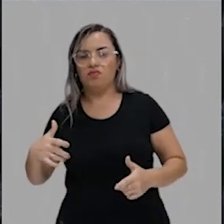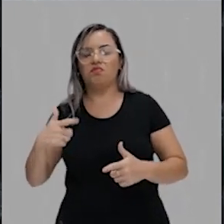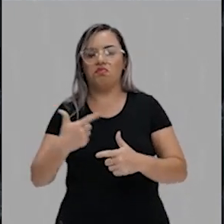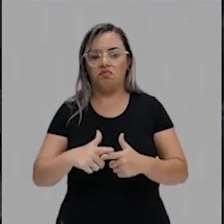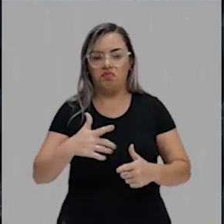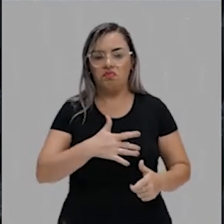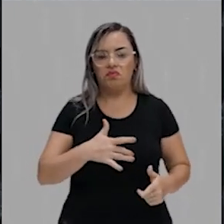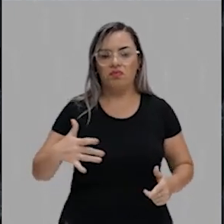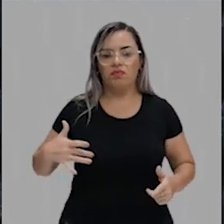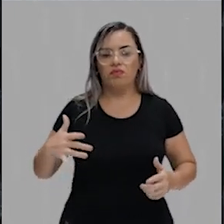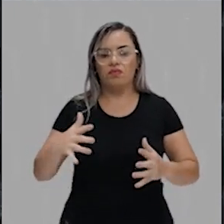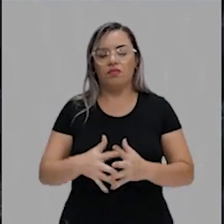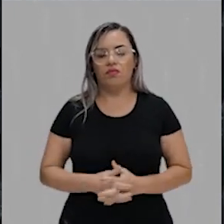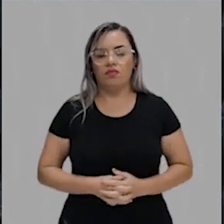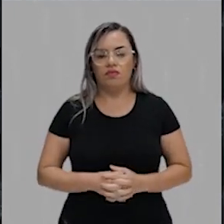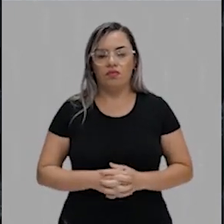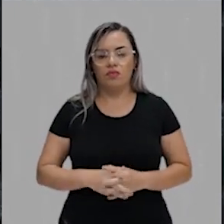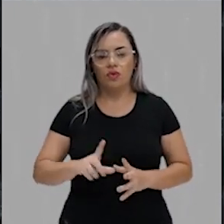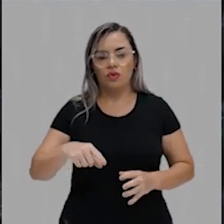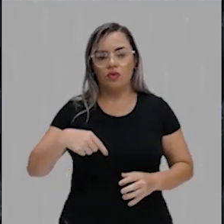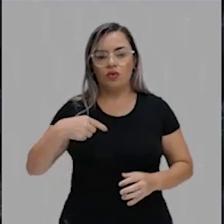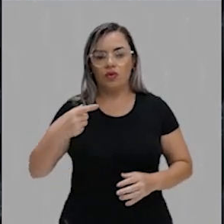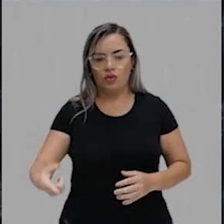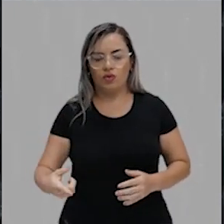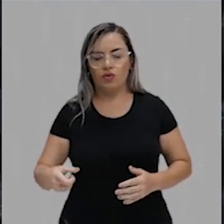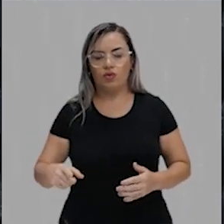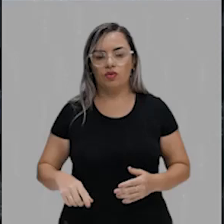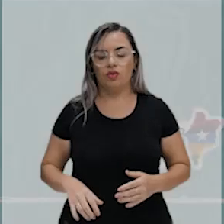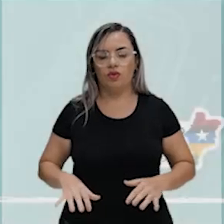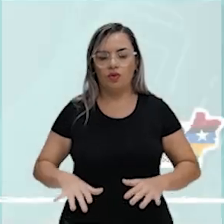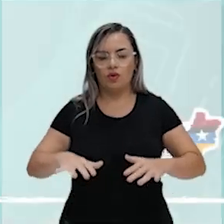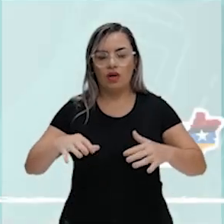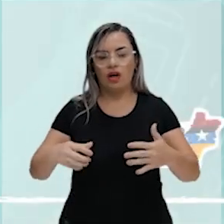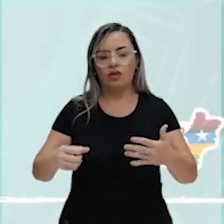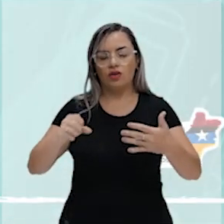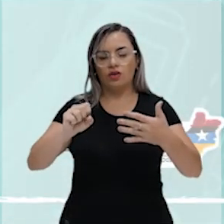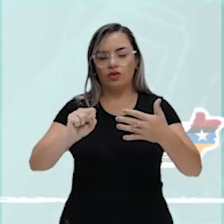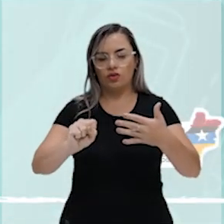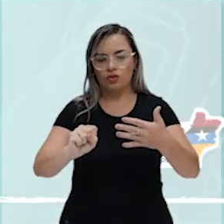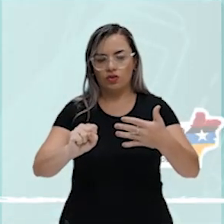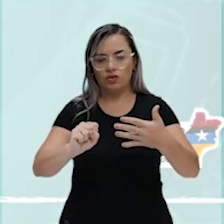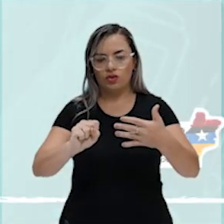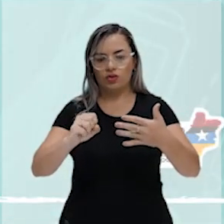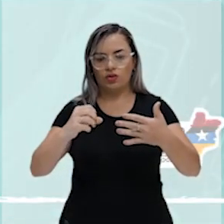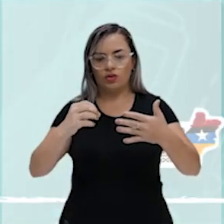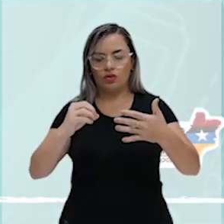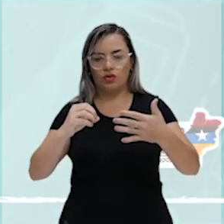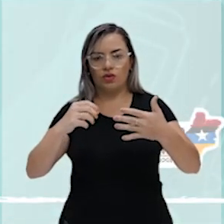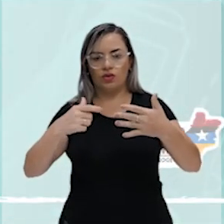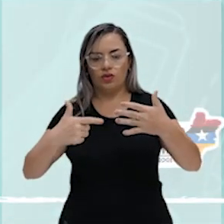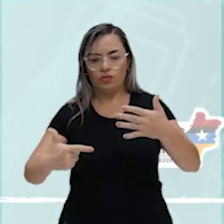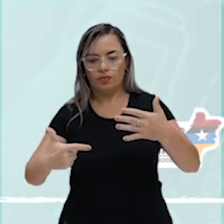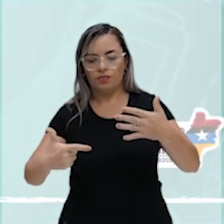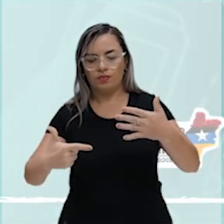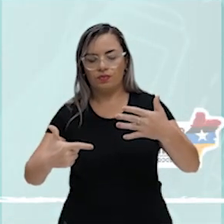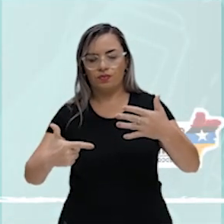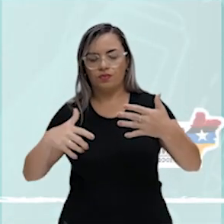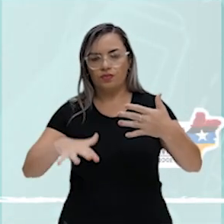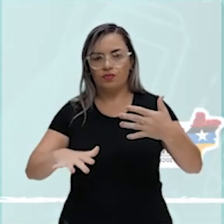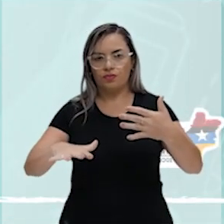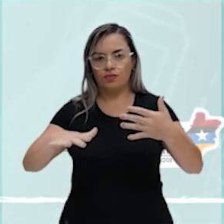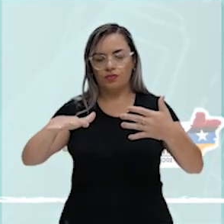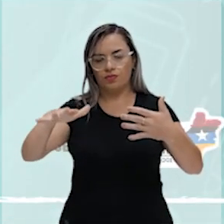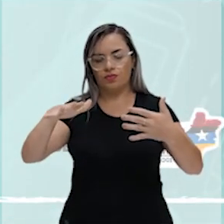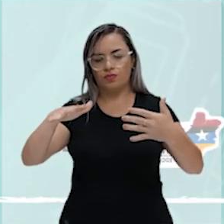nossa saúde, ok? Outro gás que é liberado também é o dióxido de enxofre, ó.